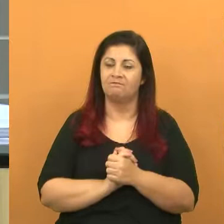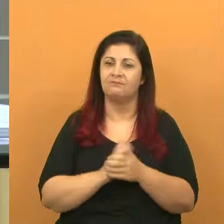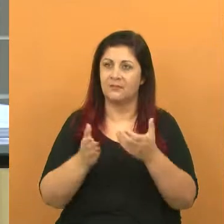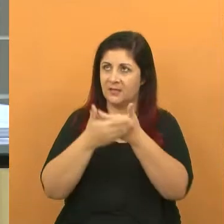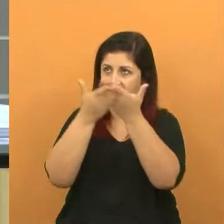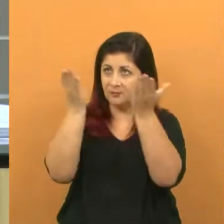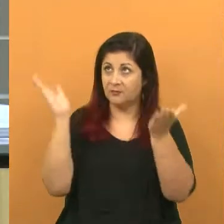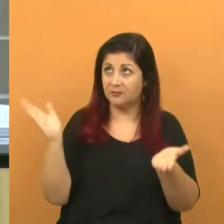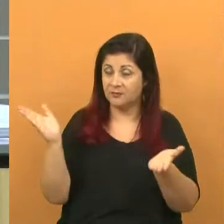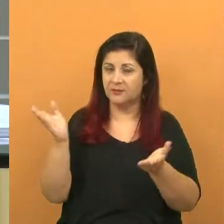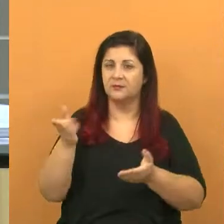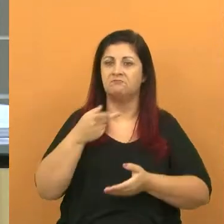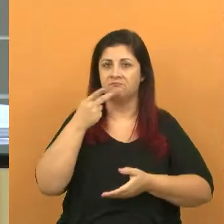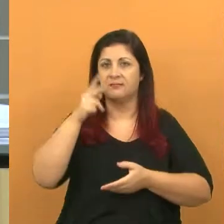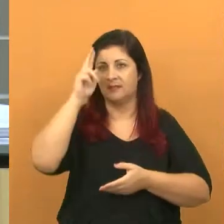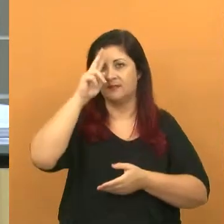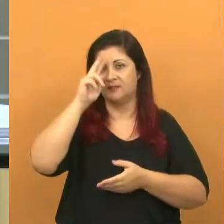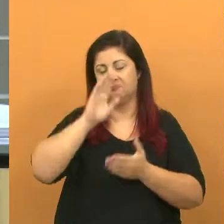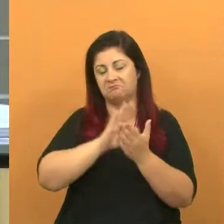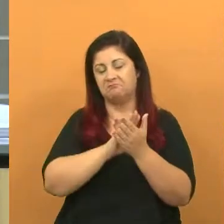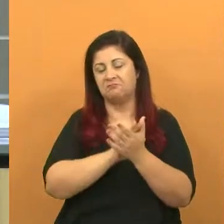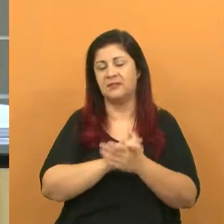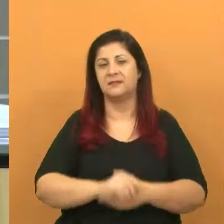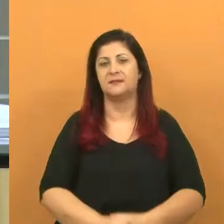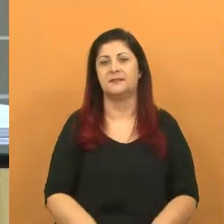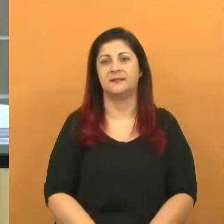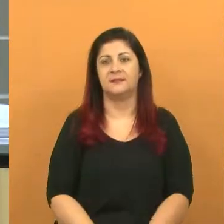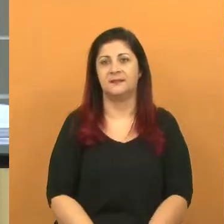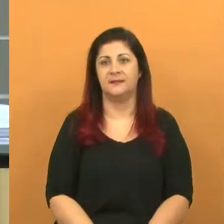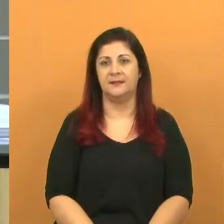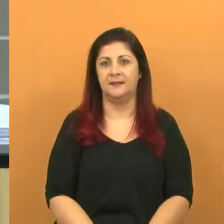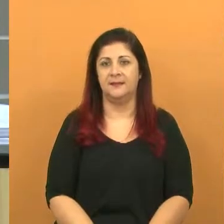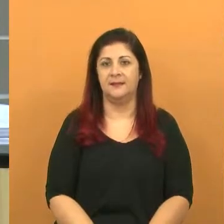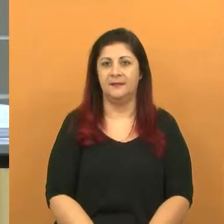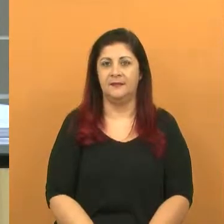vocês também que estão aqui hoje, parabéns pelo projeto.